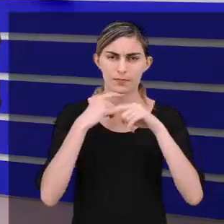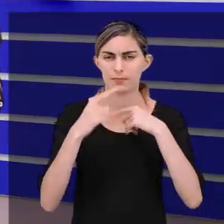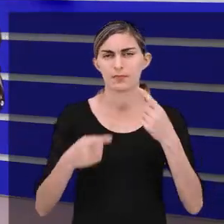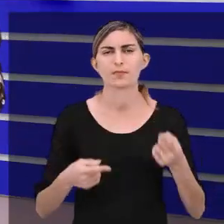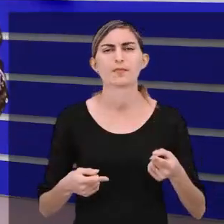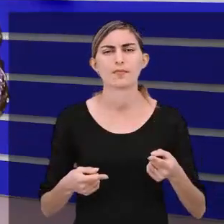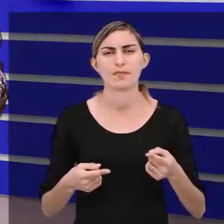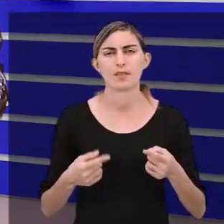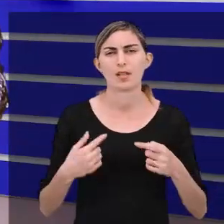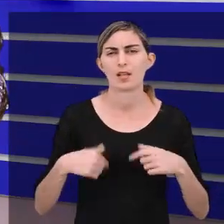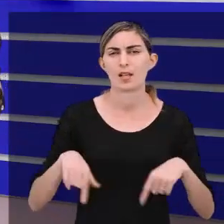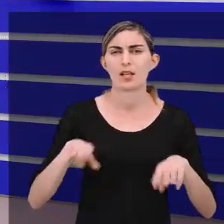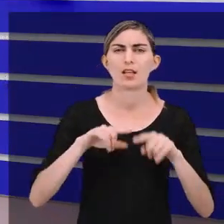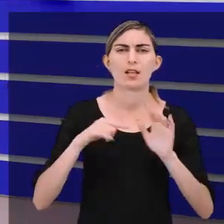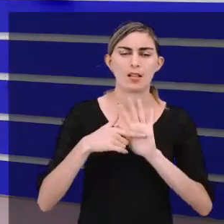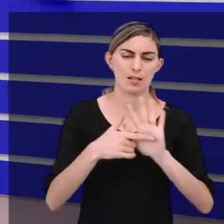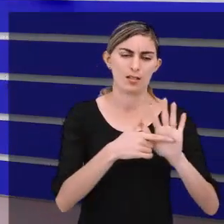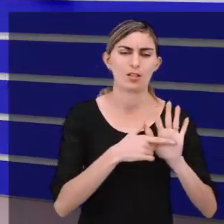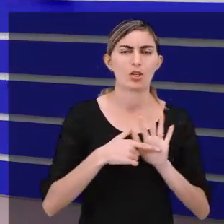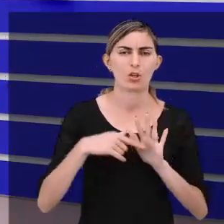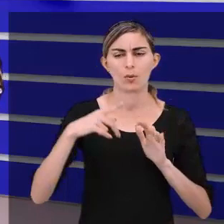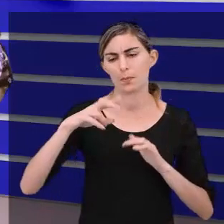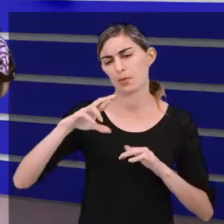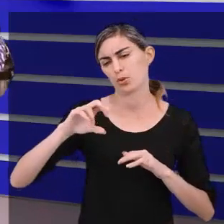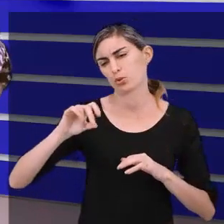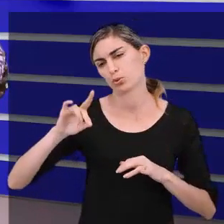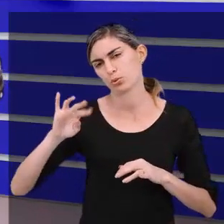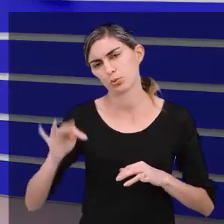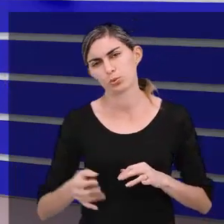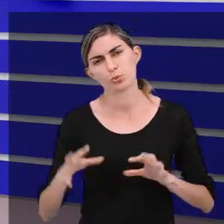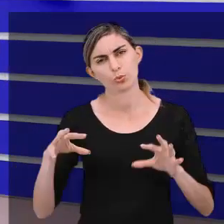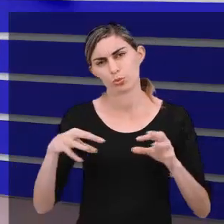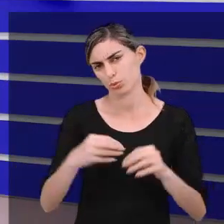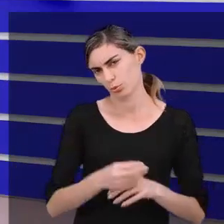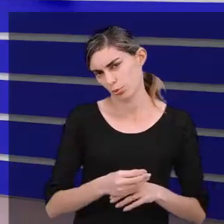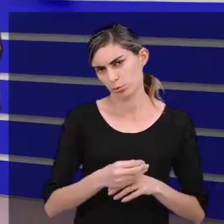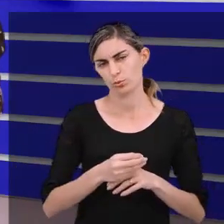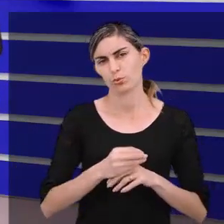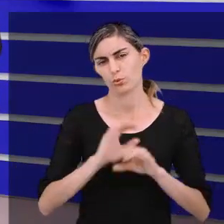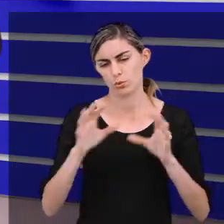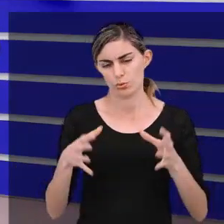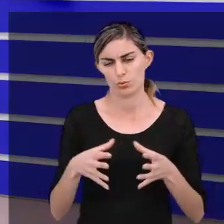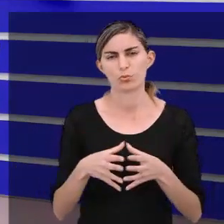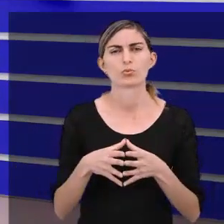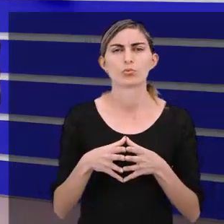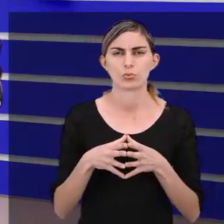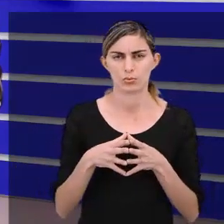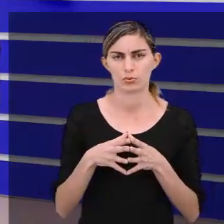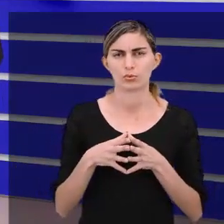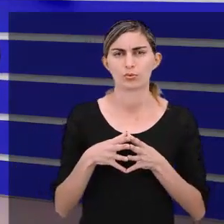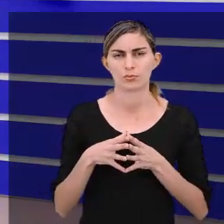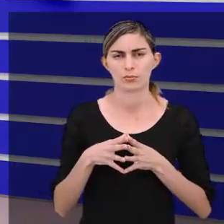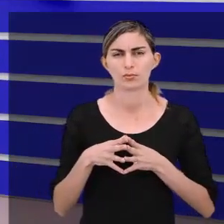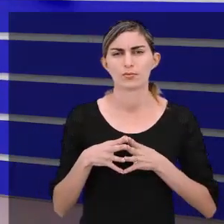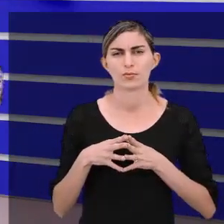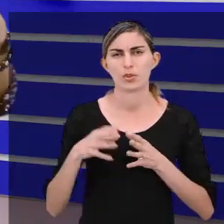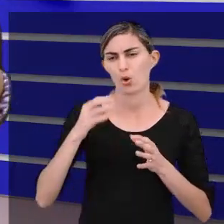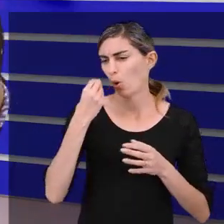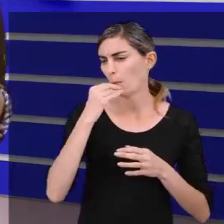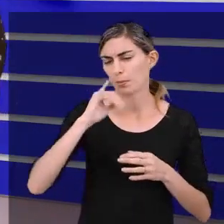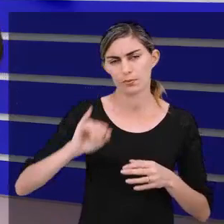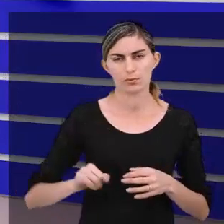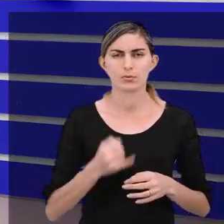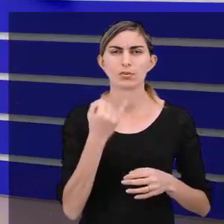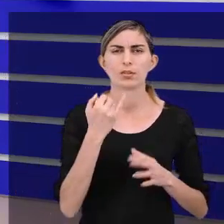negociar entrega de produto, e tudo isso foi esse conjunto de gaps, ou esse conjunto de